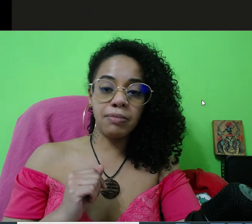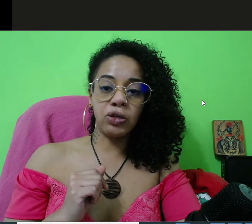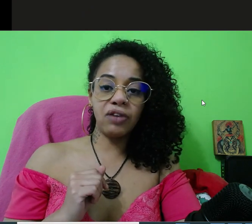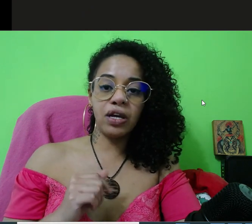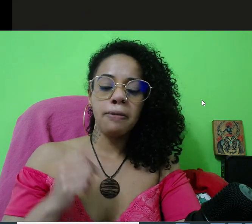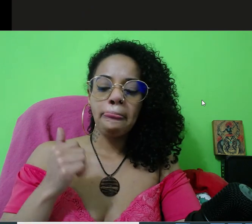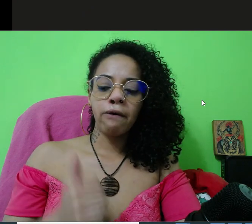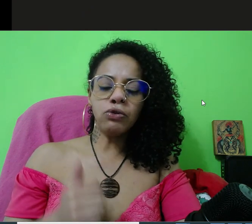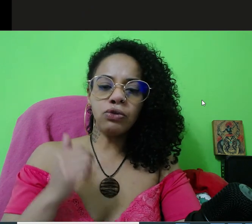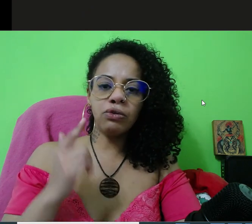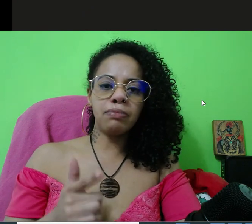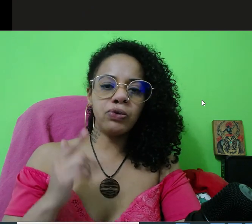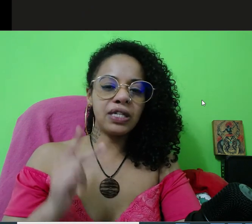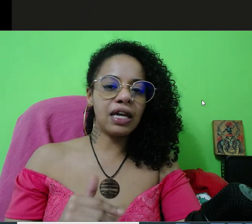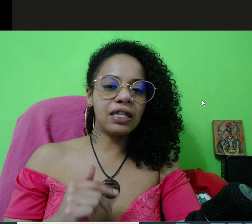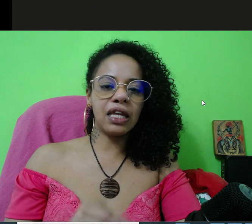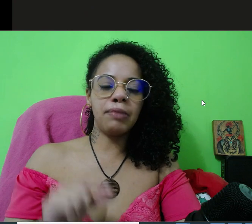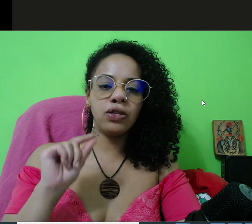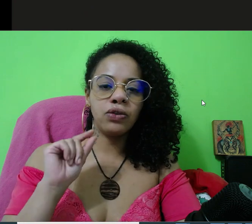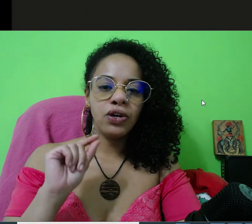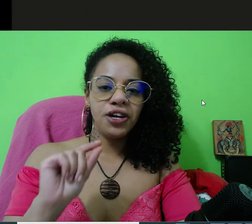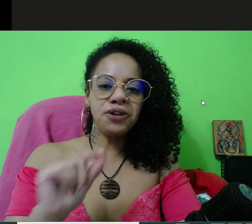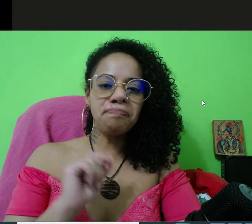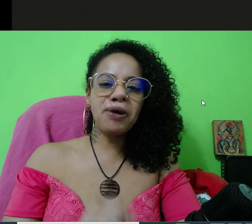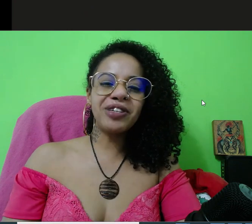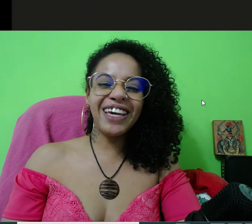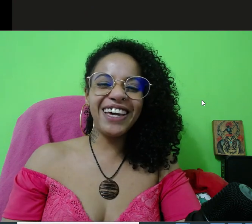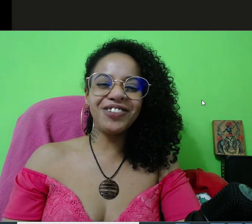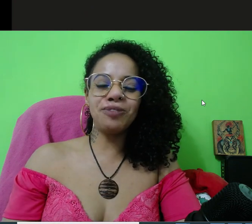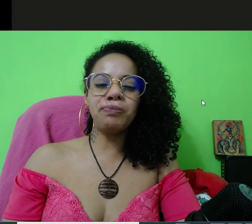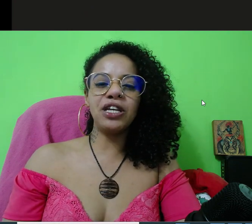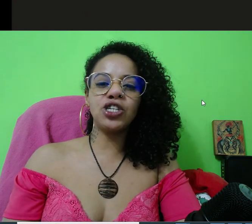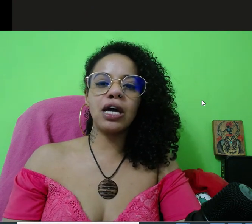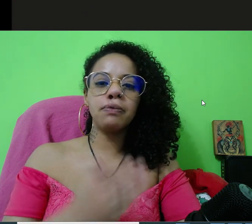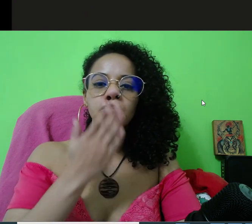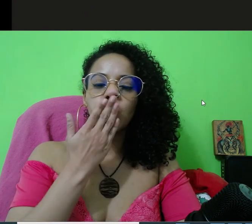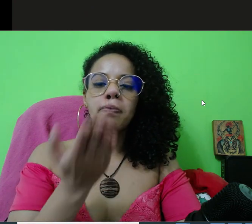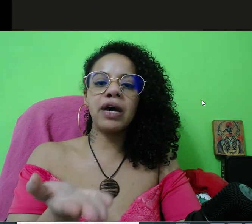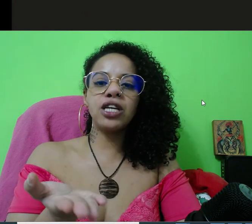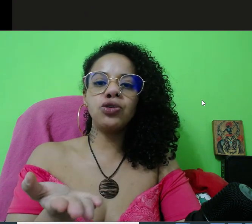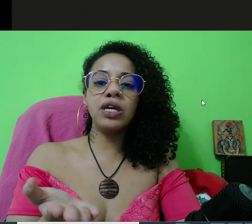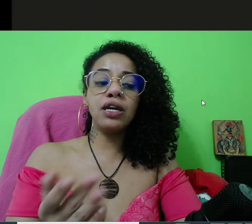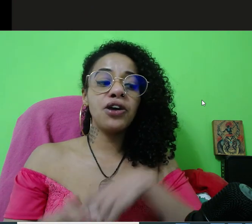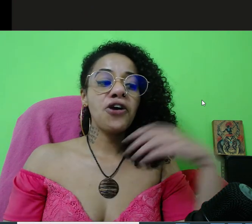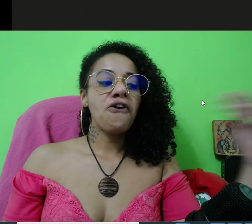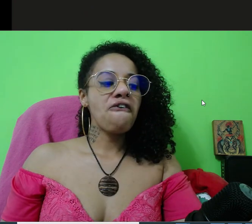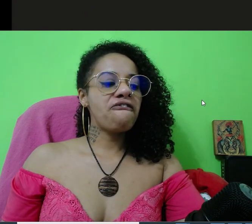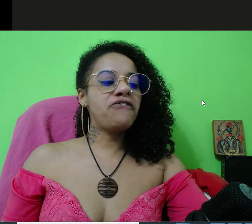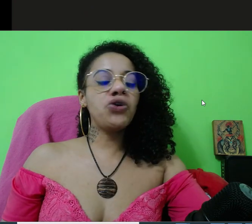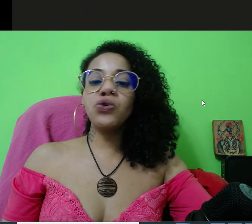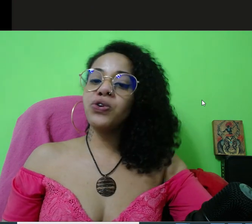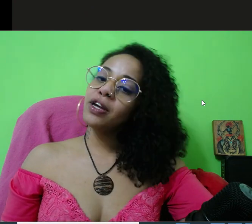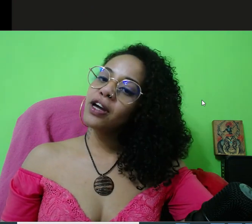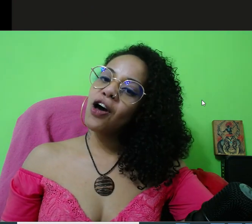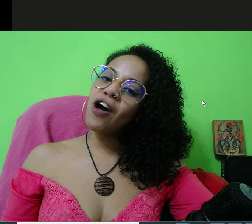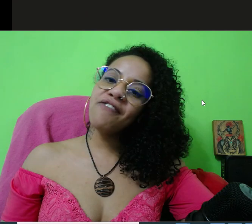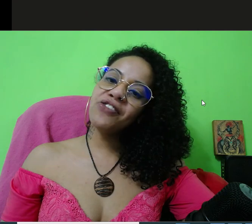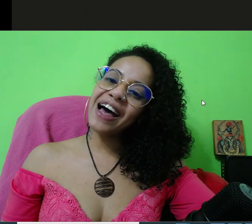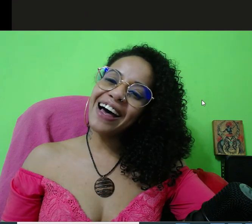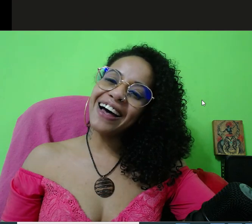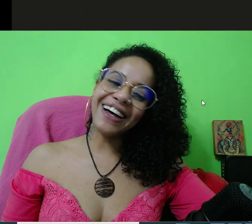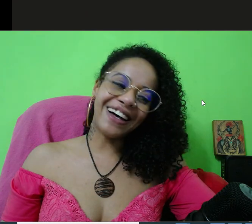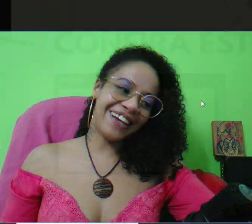canal Talita Gabriel TV Cultura música entretenimento um pouquinho de política beijo e fui